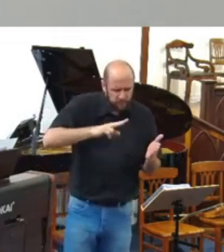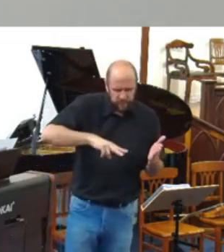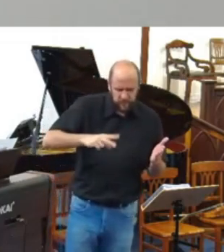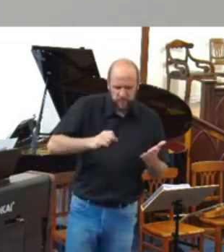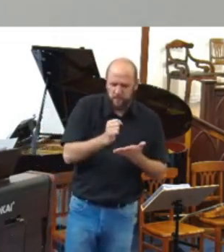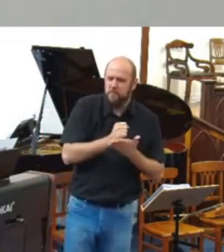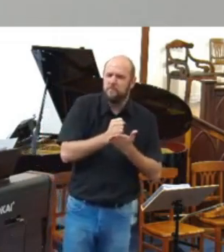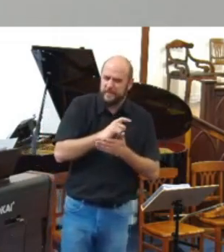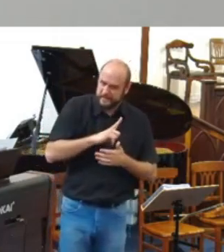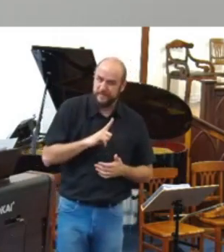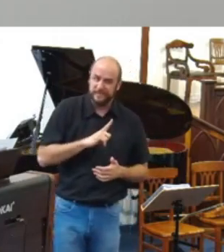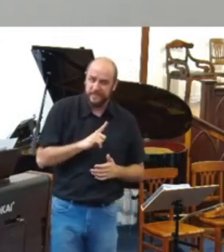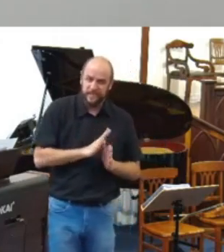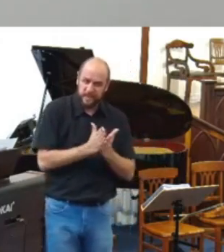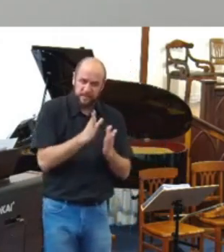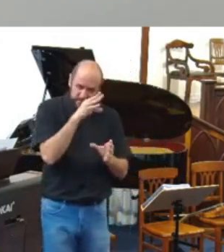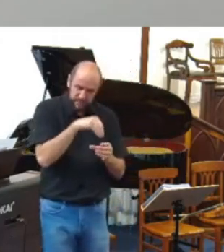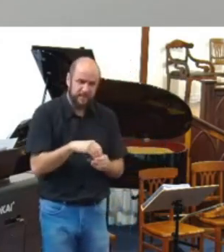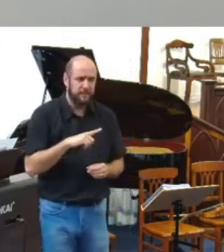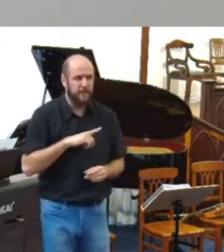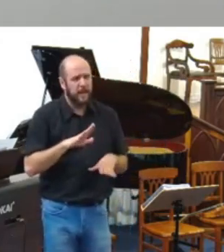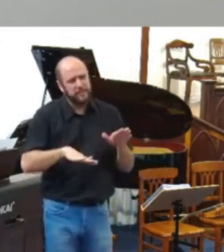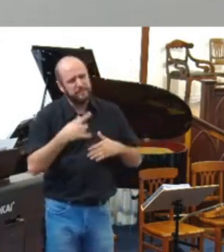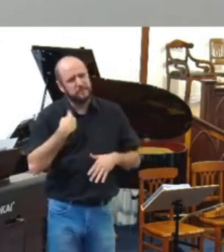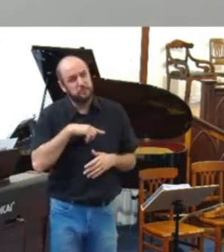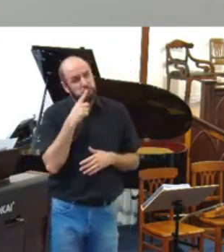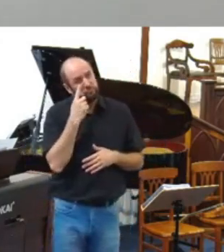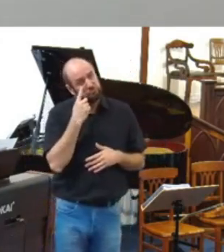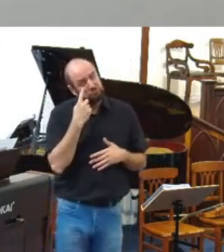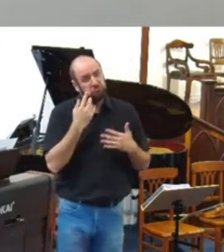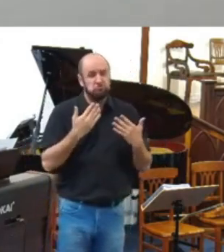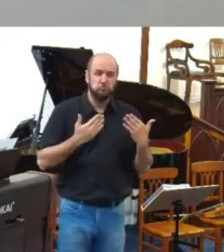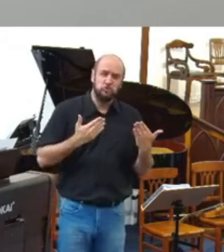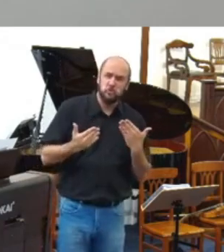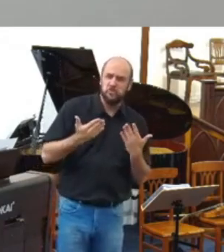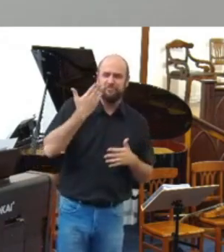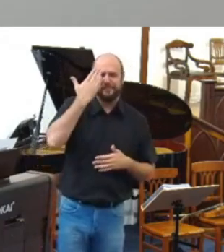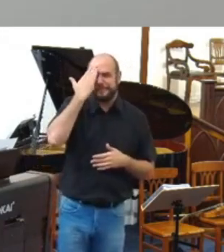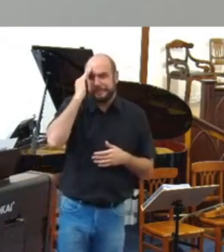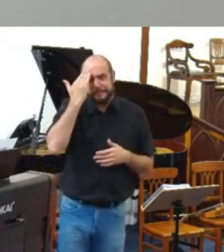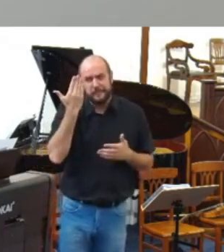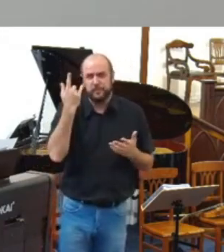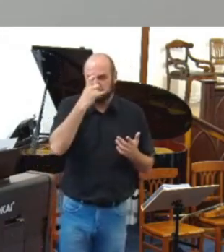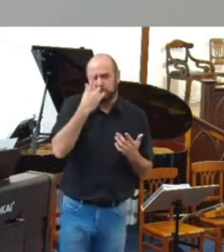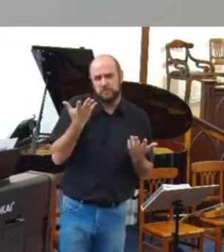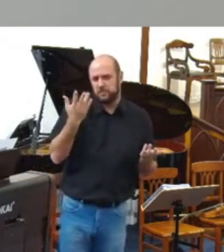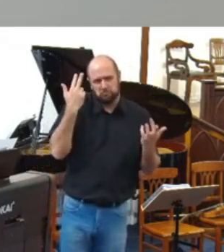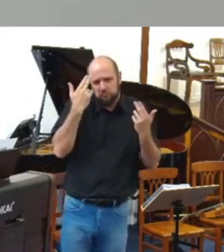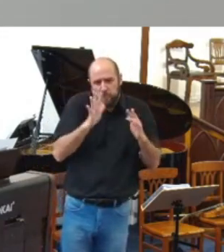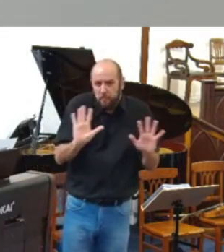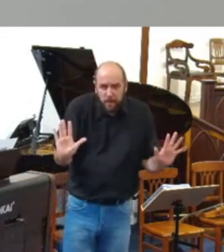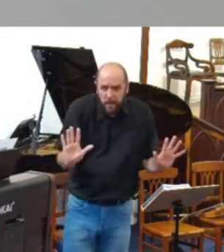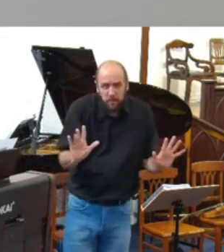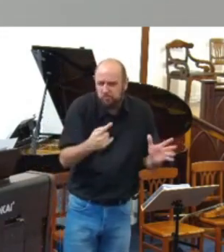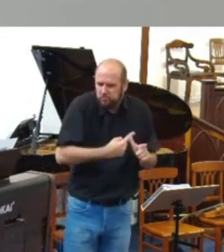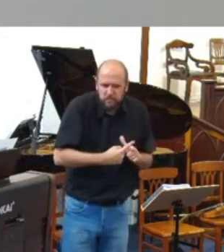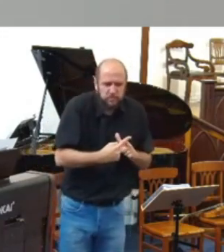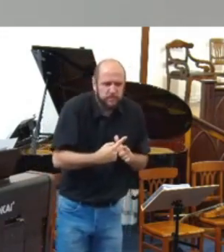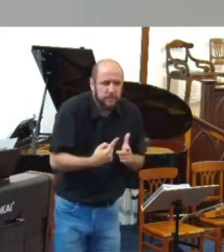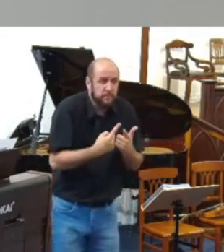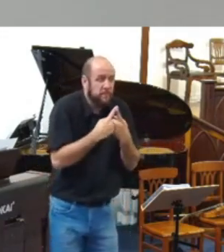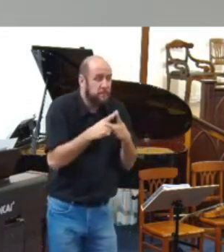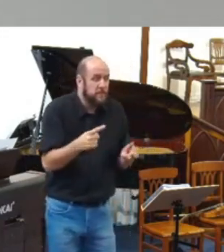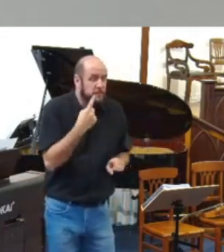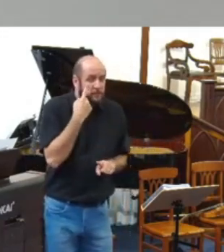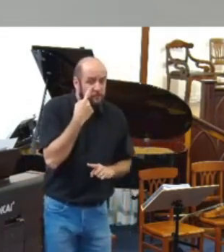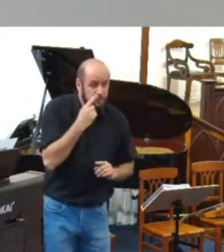a isso, sabe? Porque às vezes pode faltar alguma convicção em nós, algum entendimento e até termos alguma dúvida. Mas vejam o